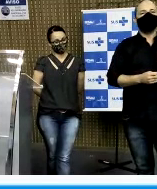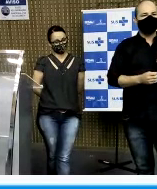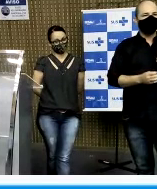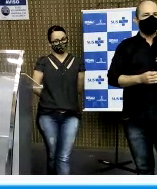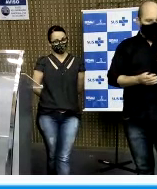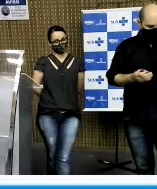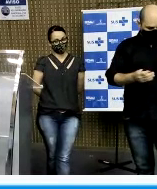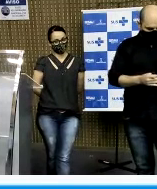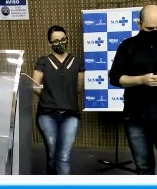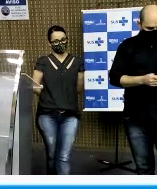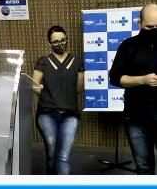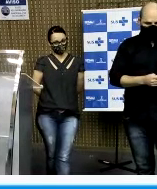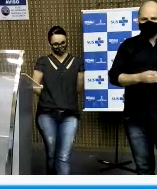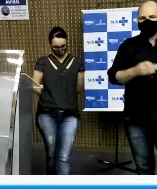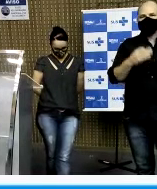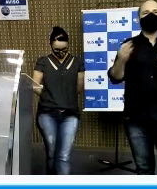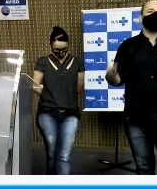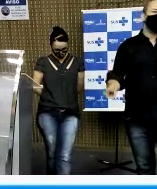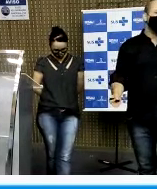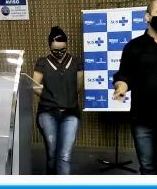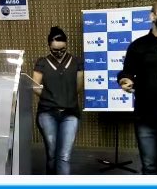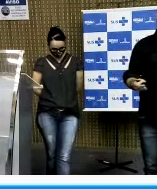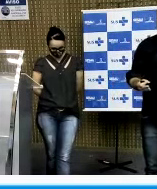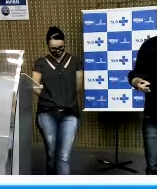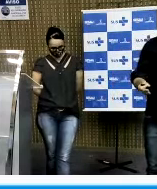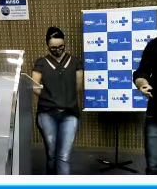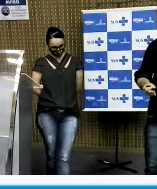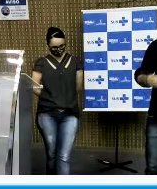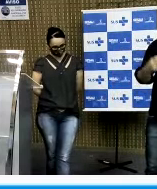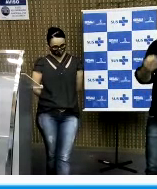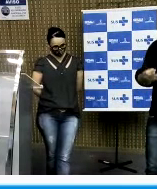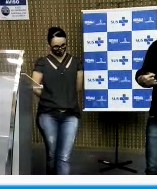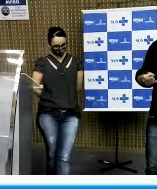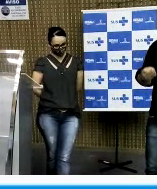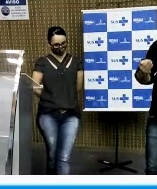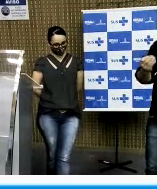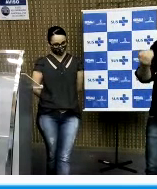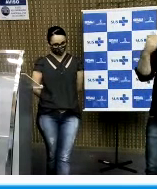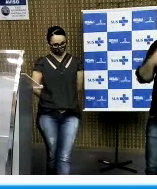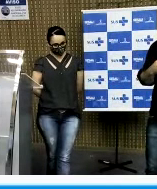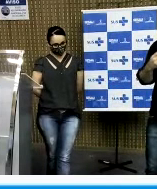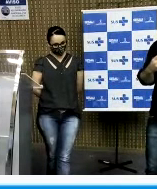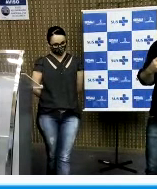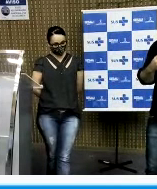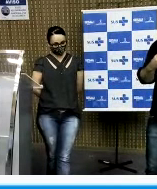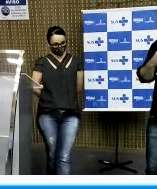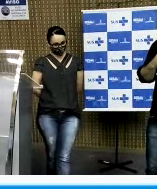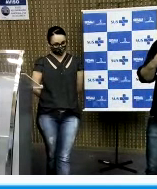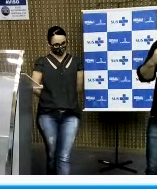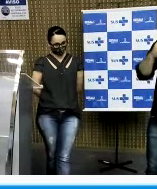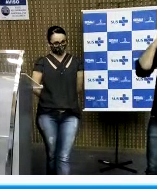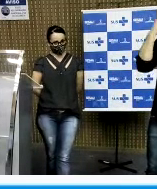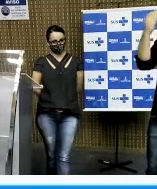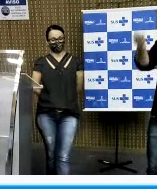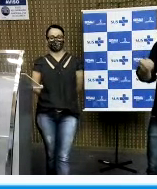Amor de Barretos, que faz o rastreamento do câncer do colo de útero, de mama, e assim, tinha sua taxa de procura muito